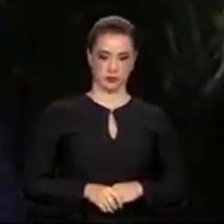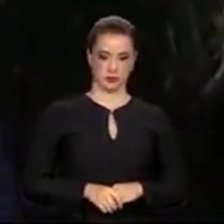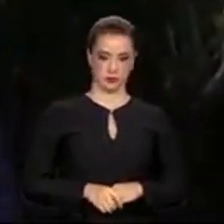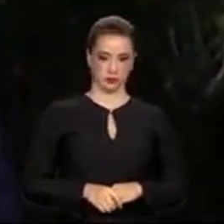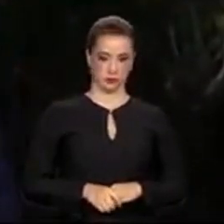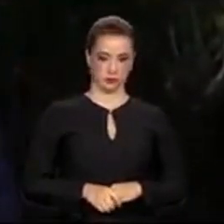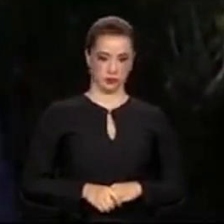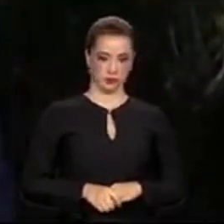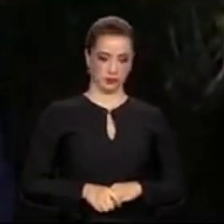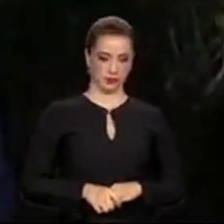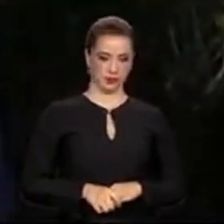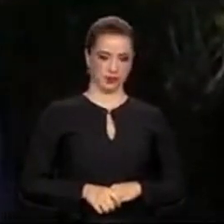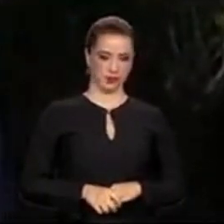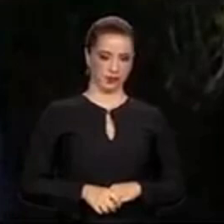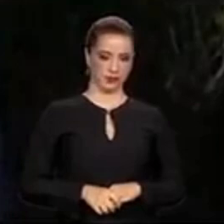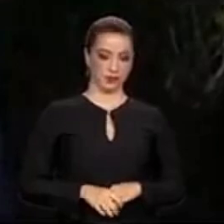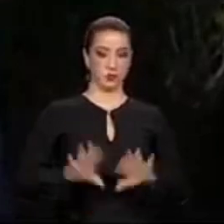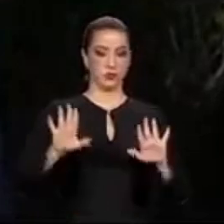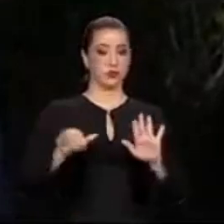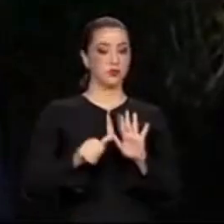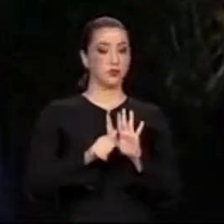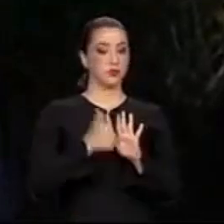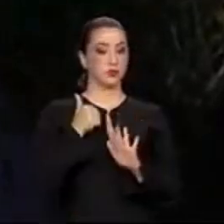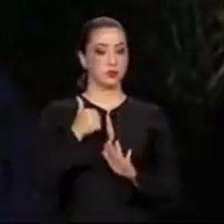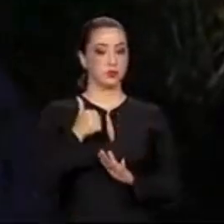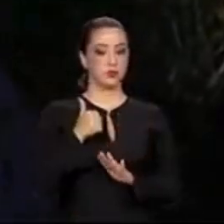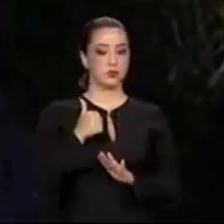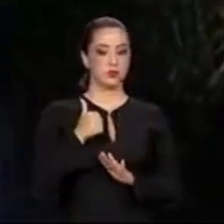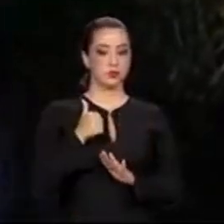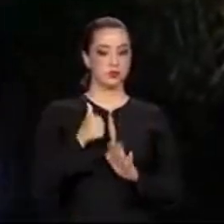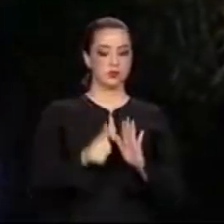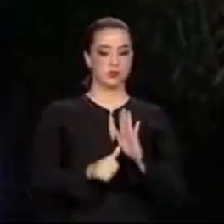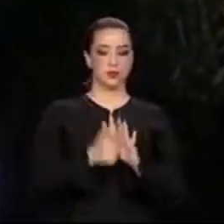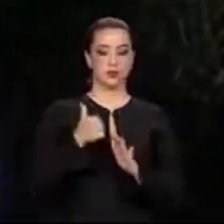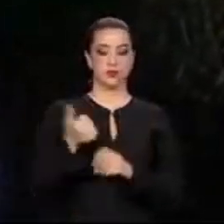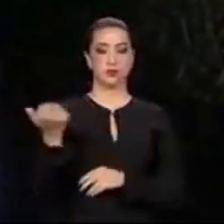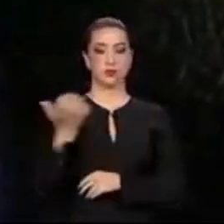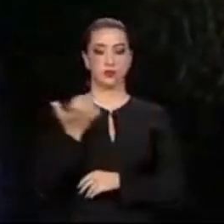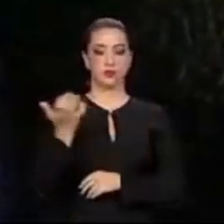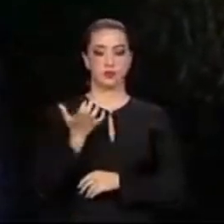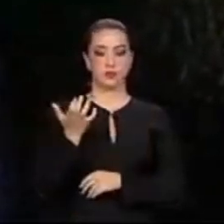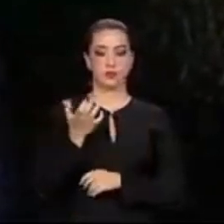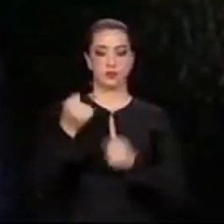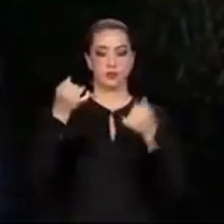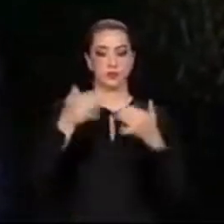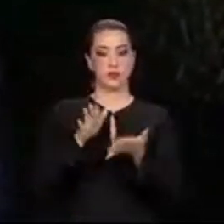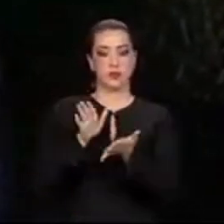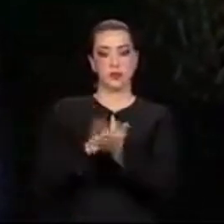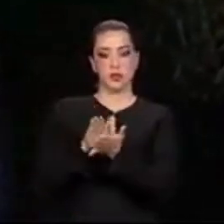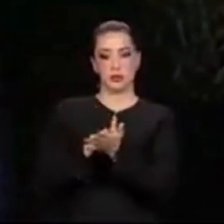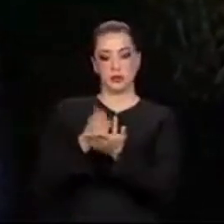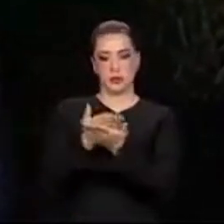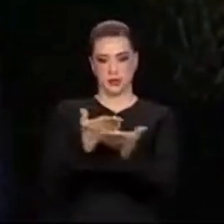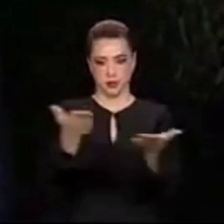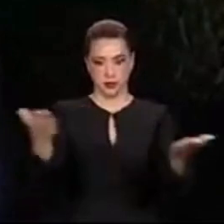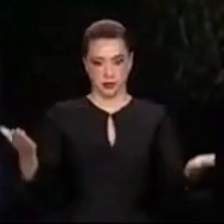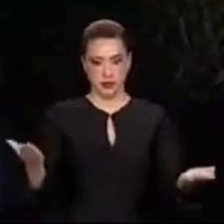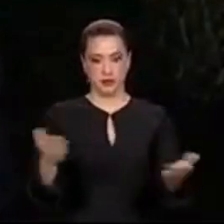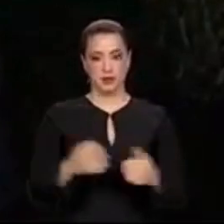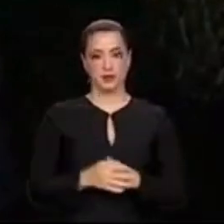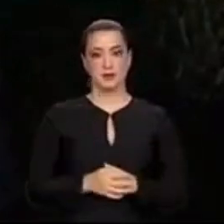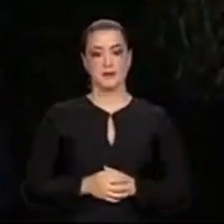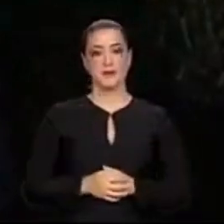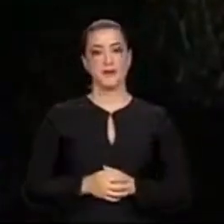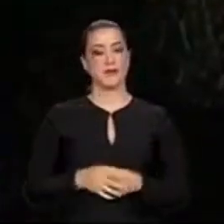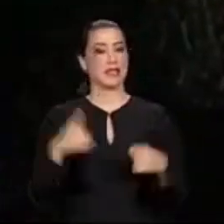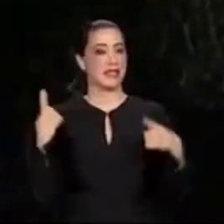sobre o fundamento Olha primeiro eu gostaria de dar os parabéns a vocês